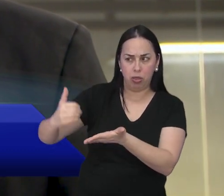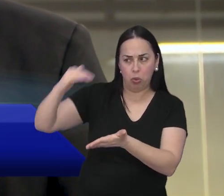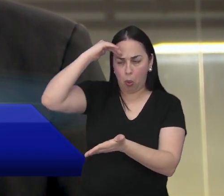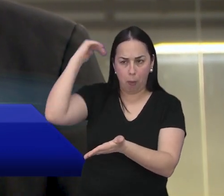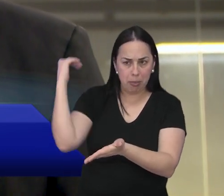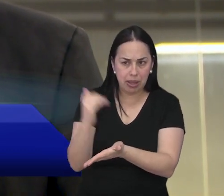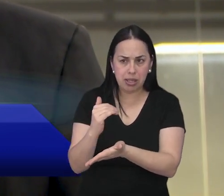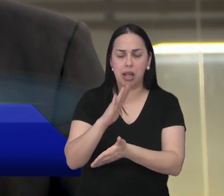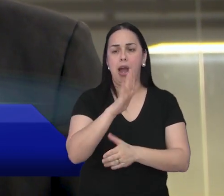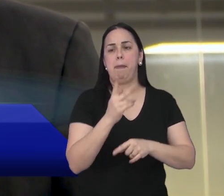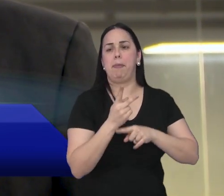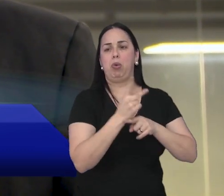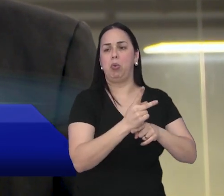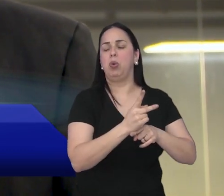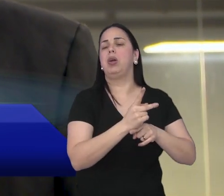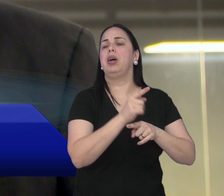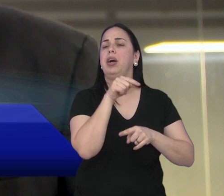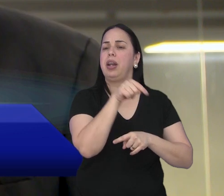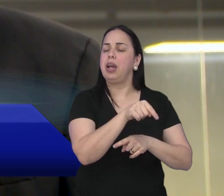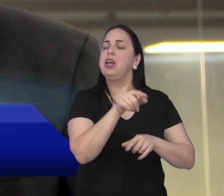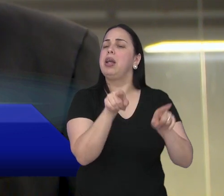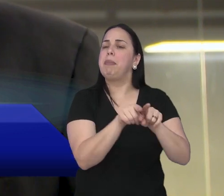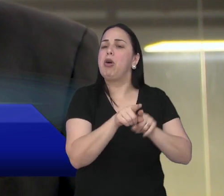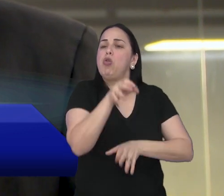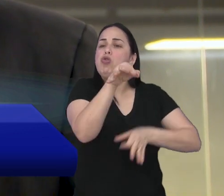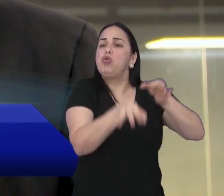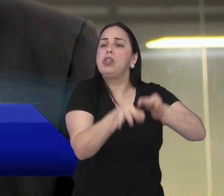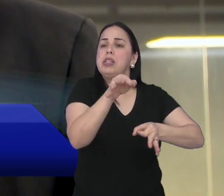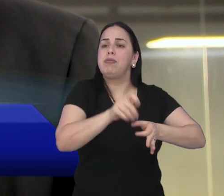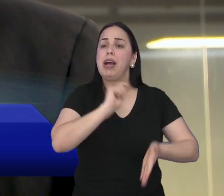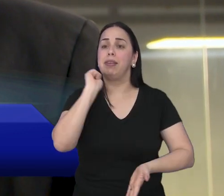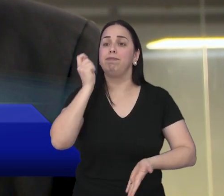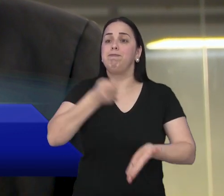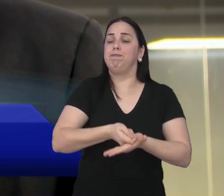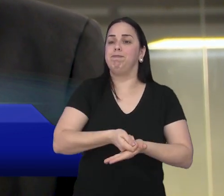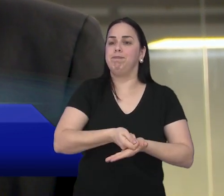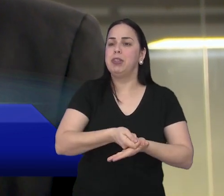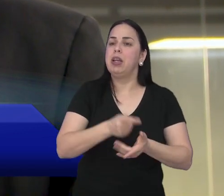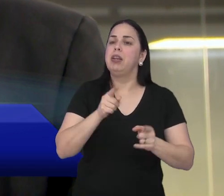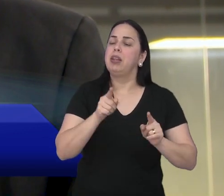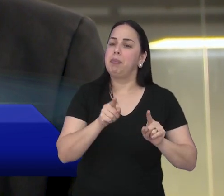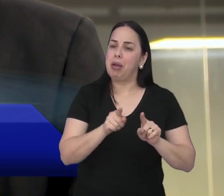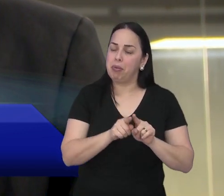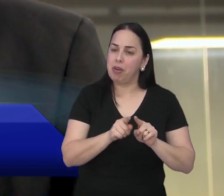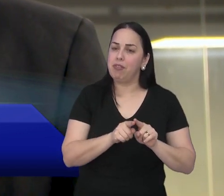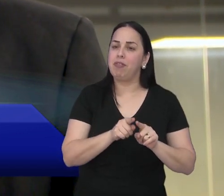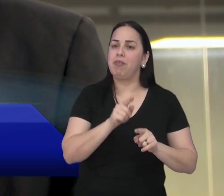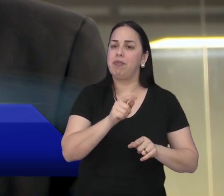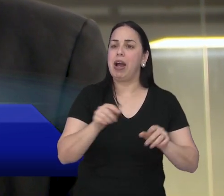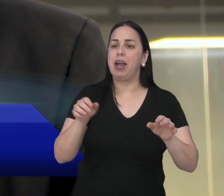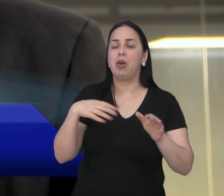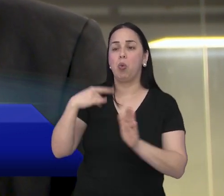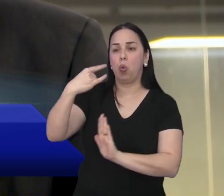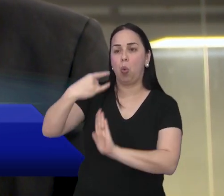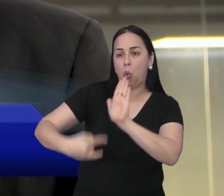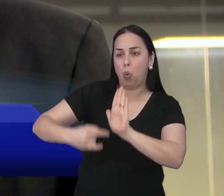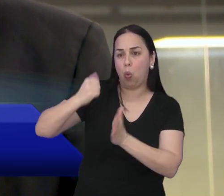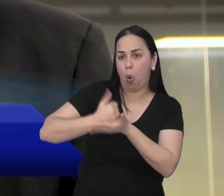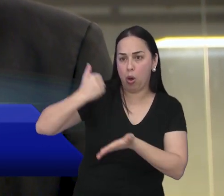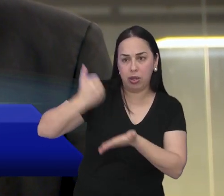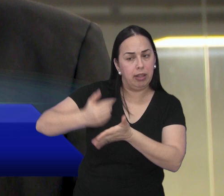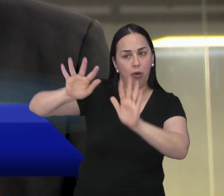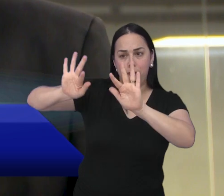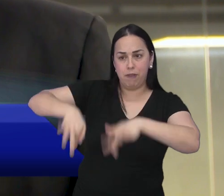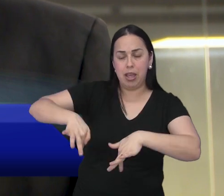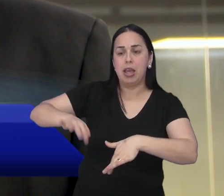pedido da rescisão indireta e ela é decretada na justiça. Então, o juiz, entendendo que é o caso da rescisão indireta, vai determinar o encerramento